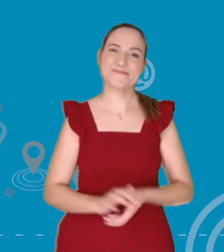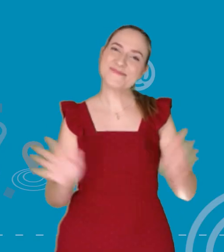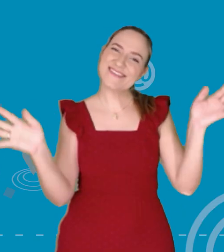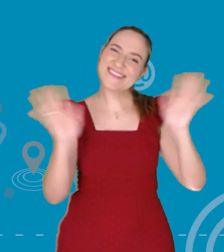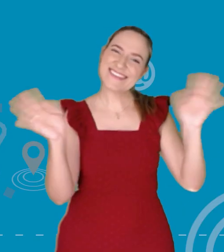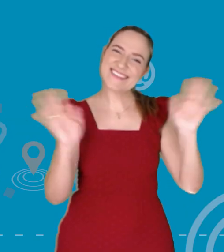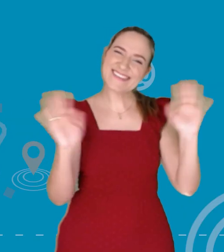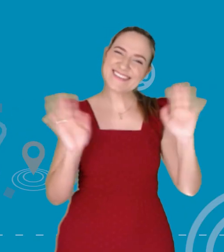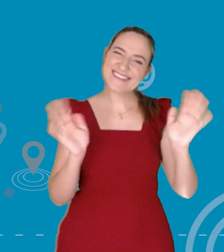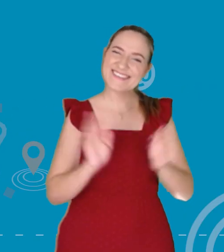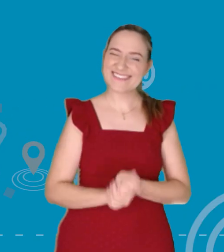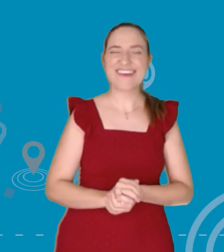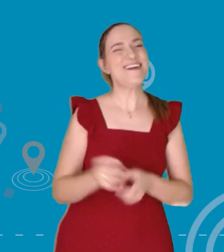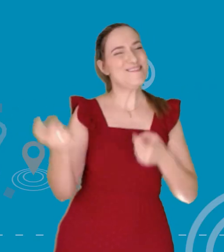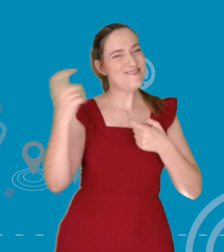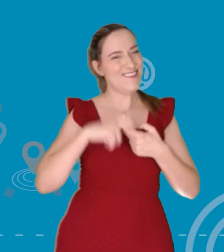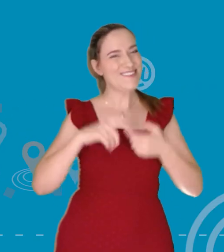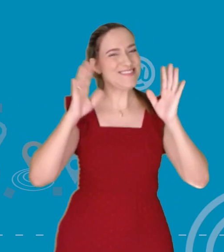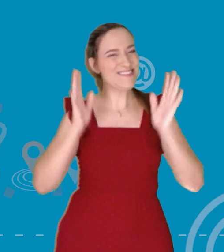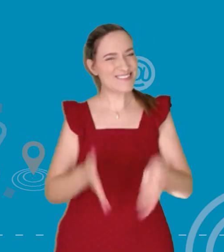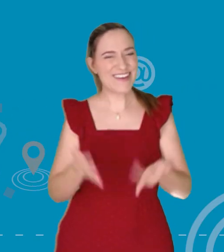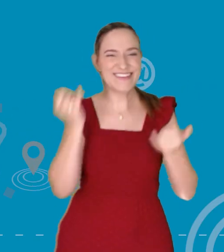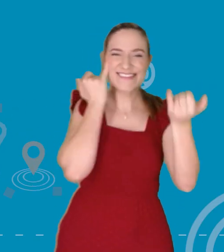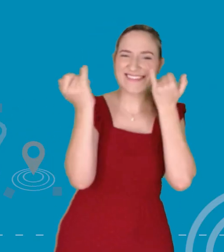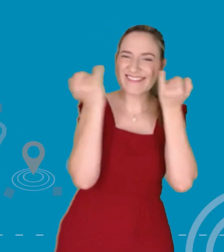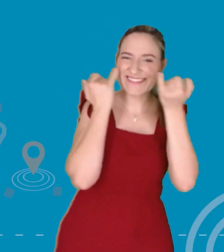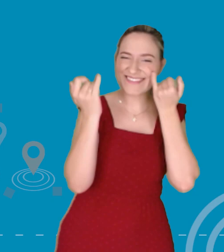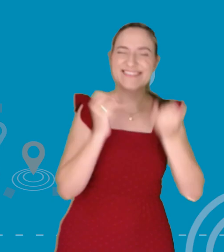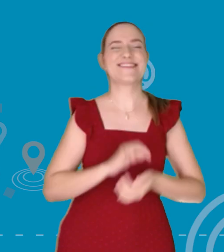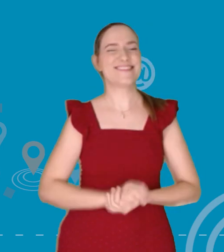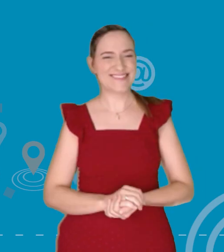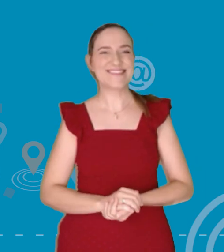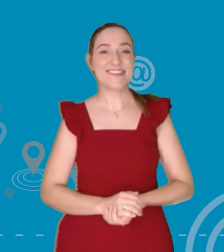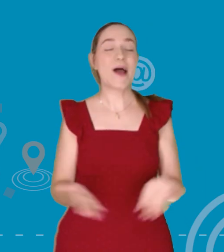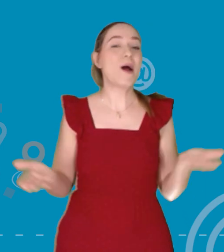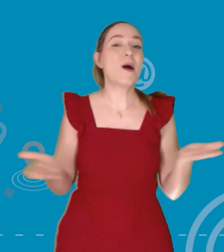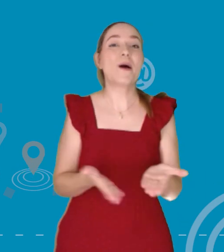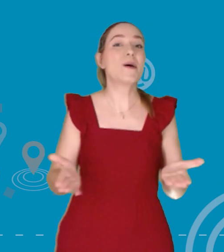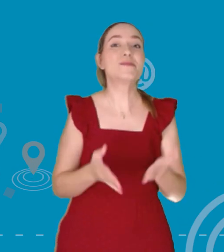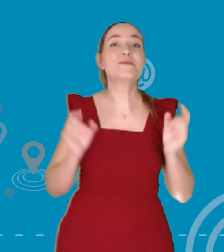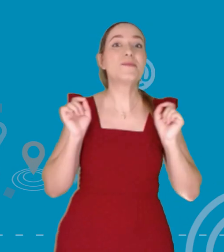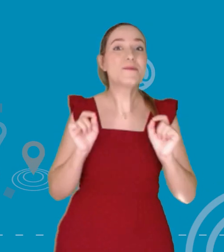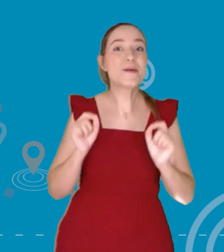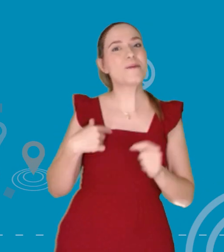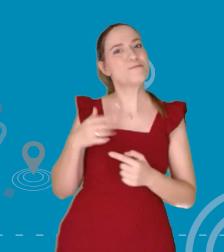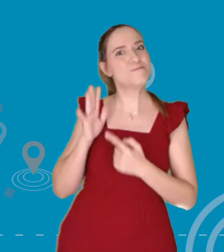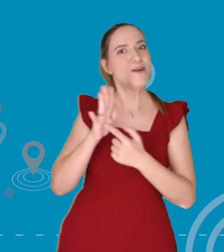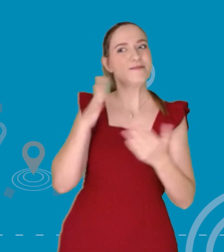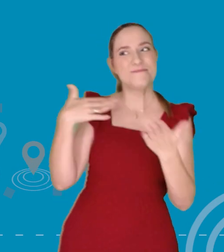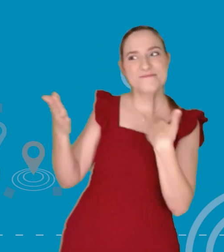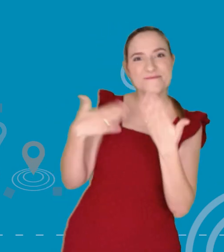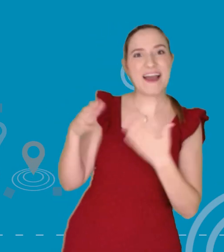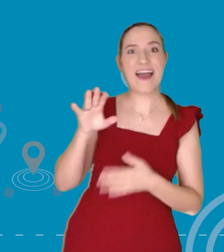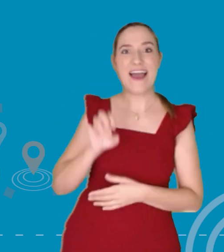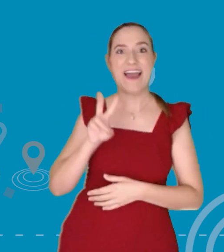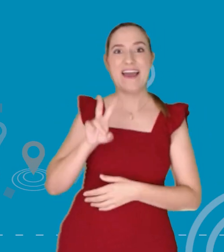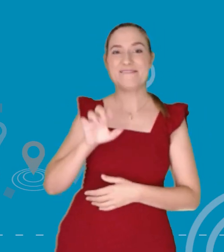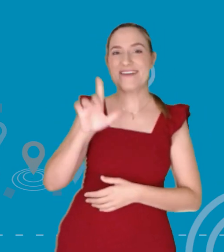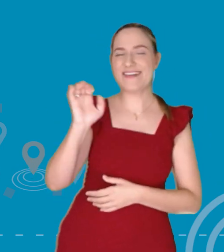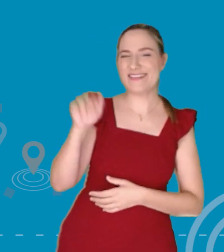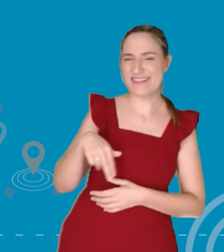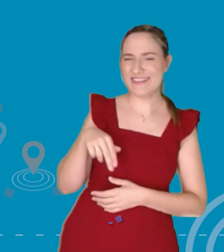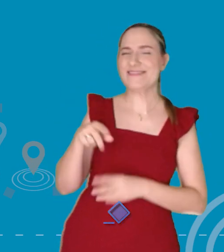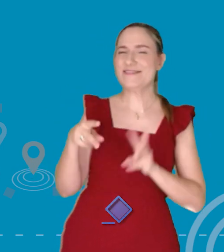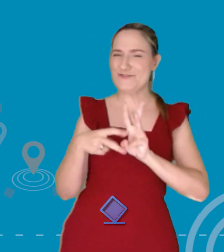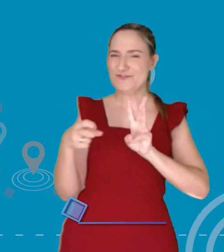Oi, gente! Estamos de volta com o Informando, que hoje traz um papo com a Evelyn